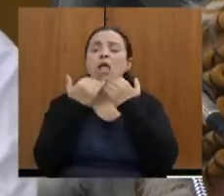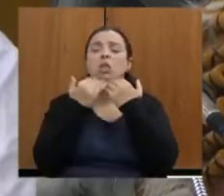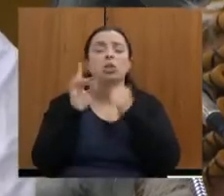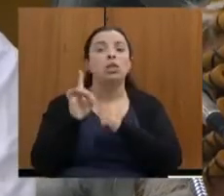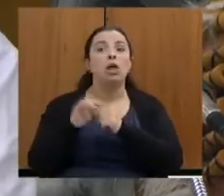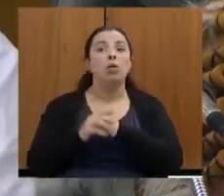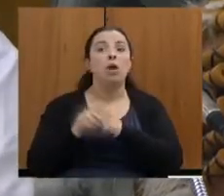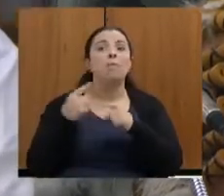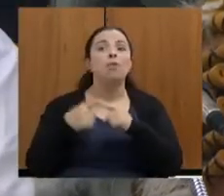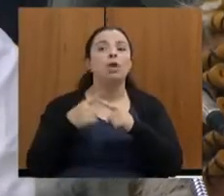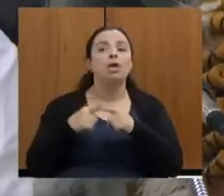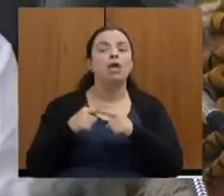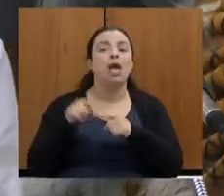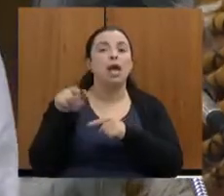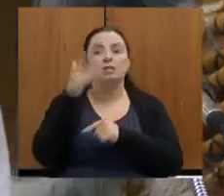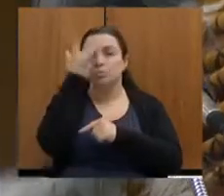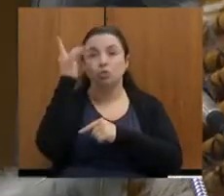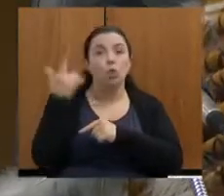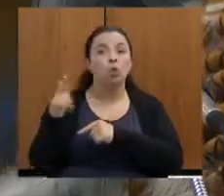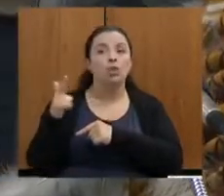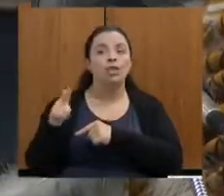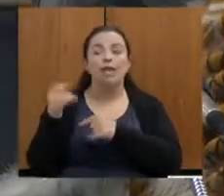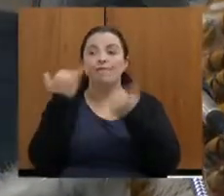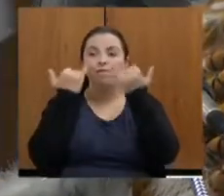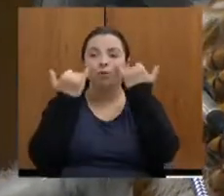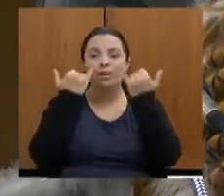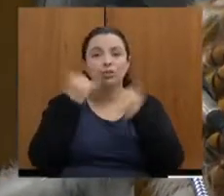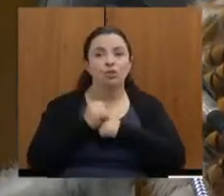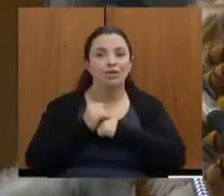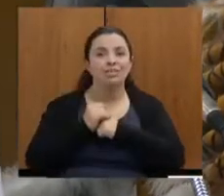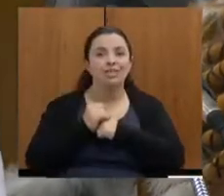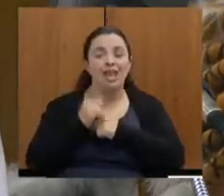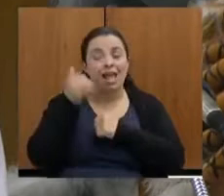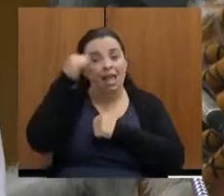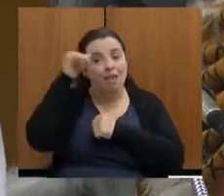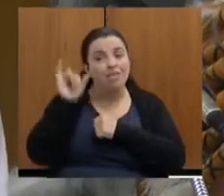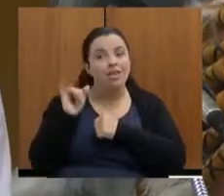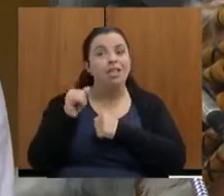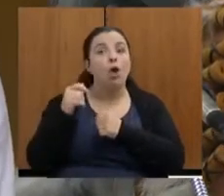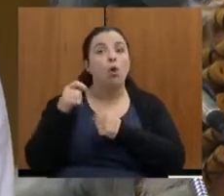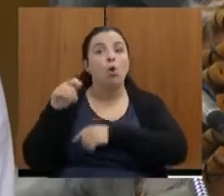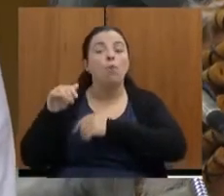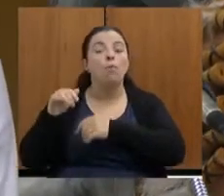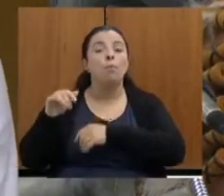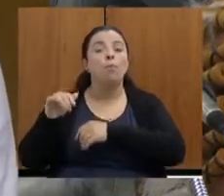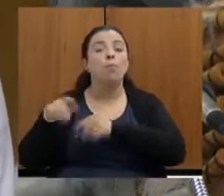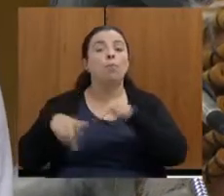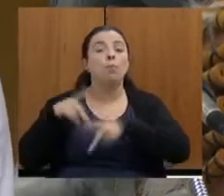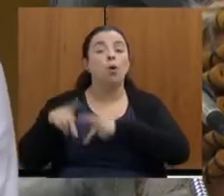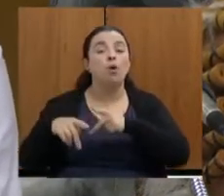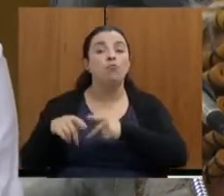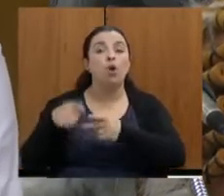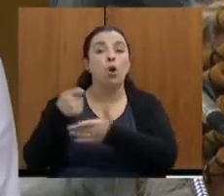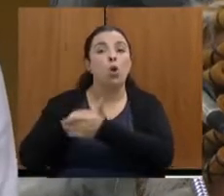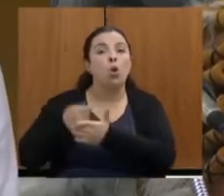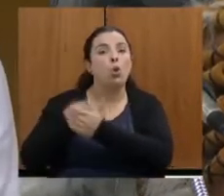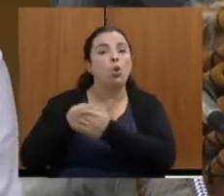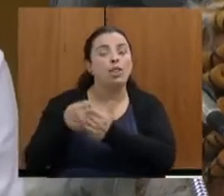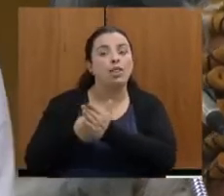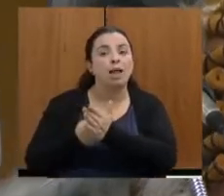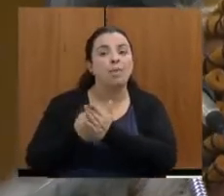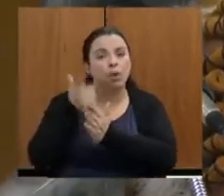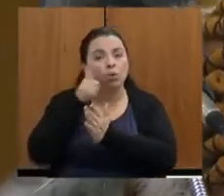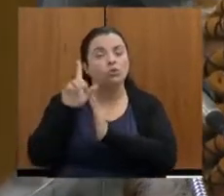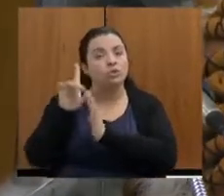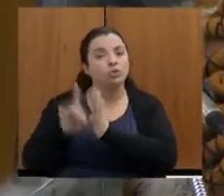tem as informações para não poder lutar pelo seu direito e nós temos certeza que esse crime hav se você precisa ficar